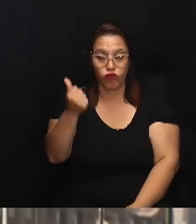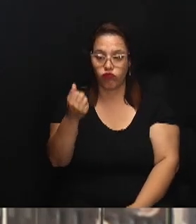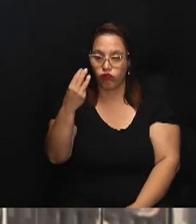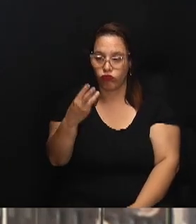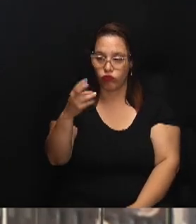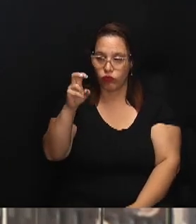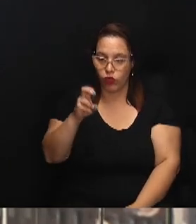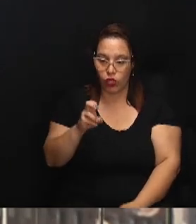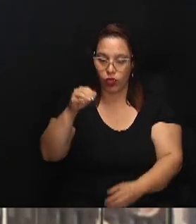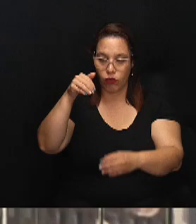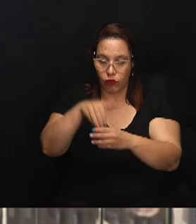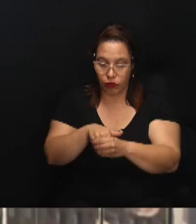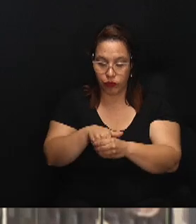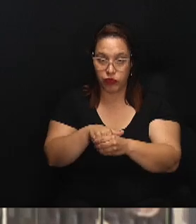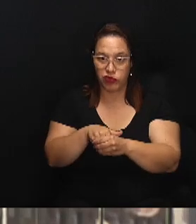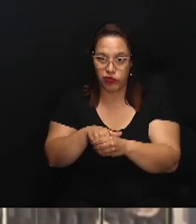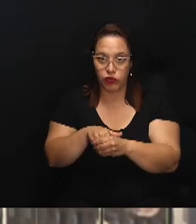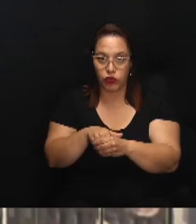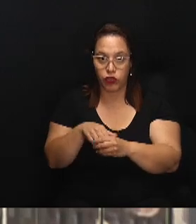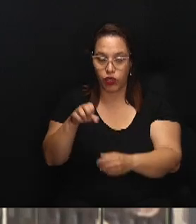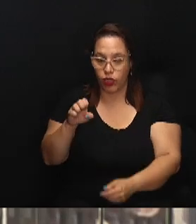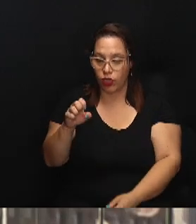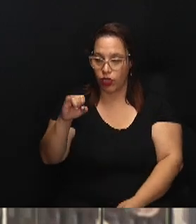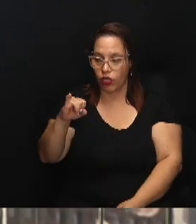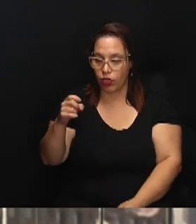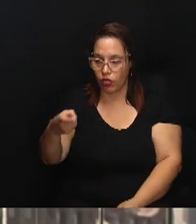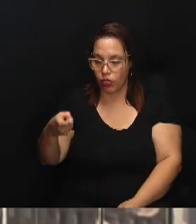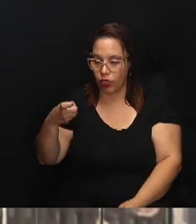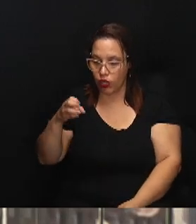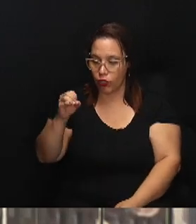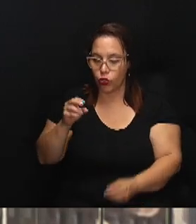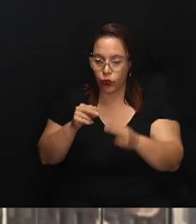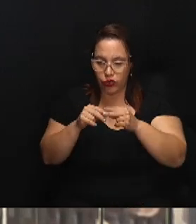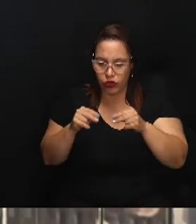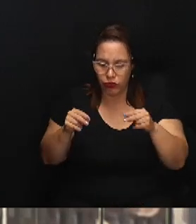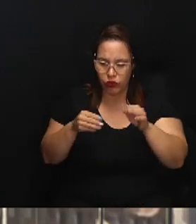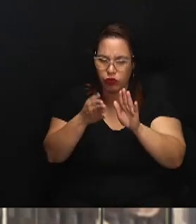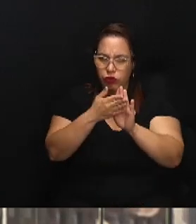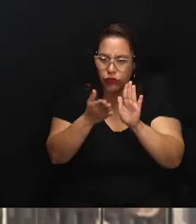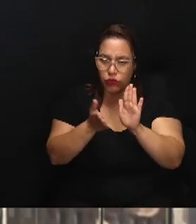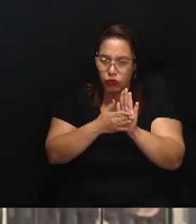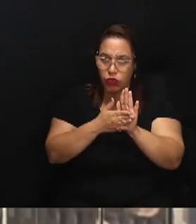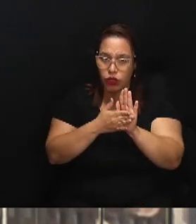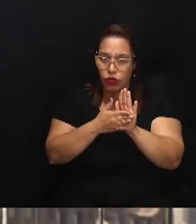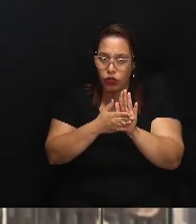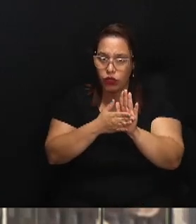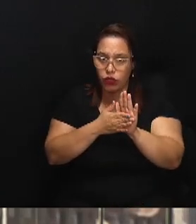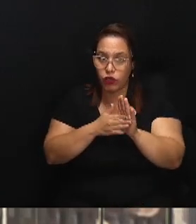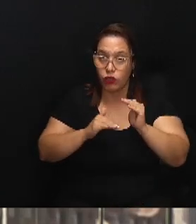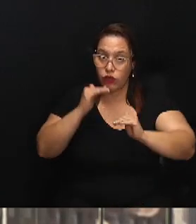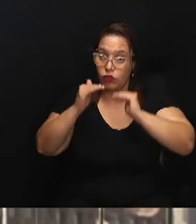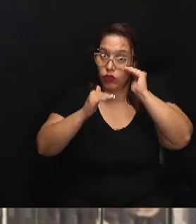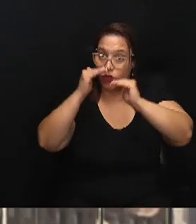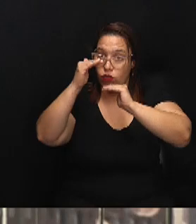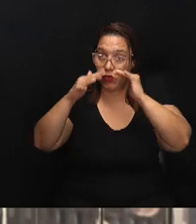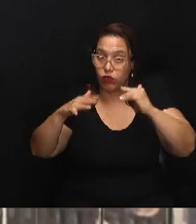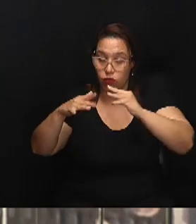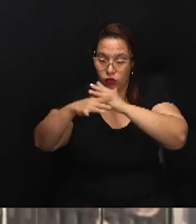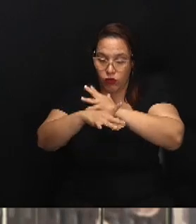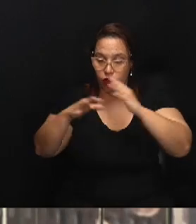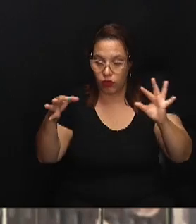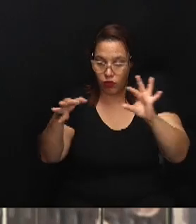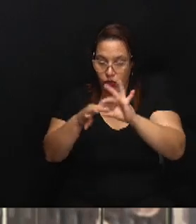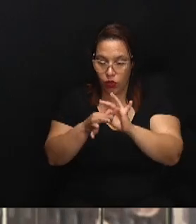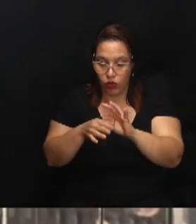135 votantes. No eixo 1, a mitigação, as propostas envolvem Plano de Desenvolvimento Urbano Integrado